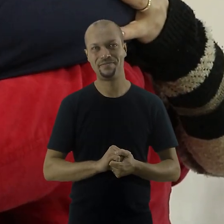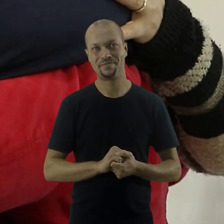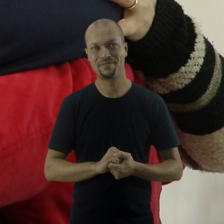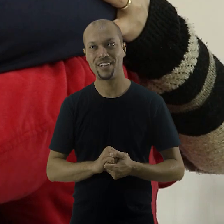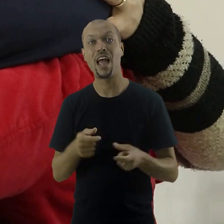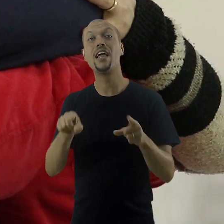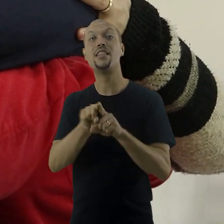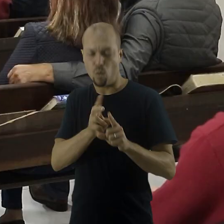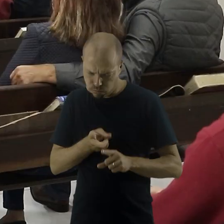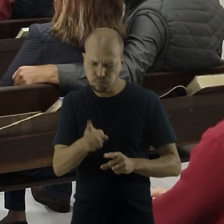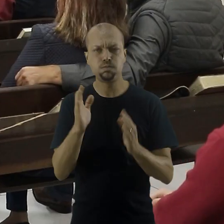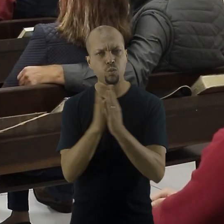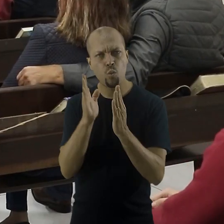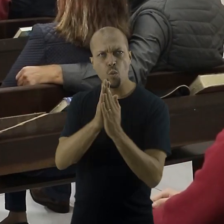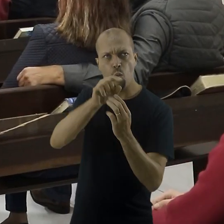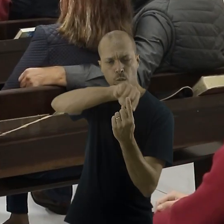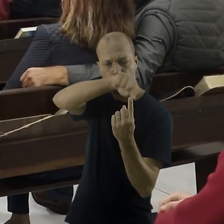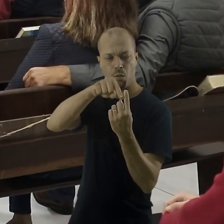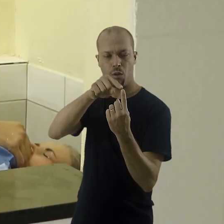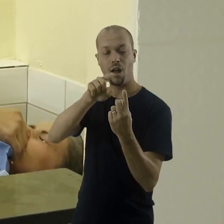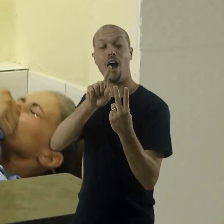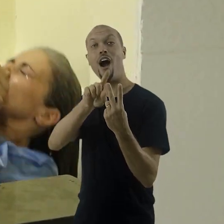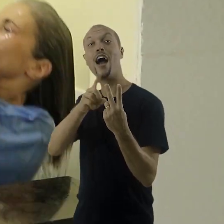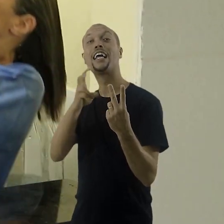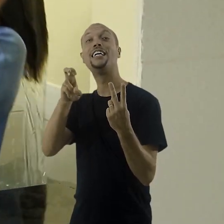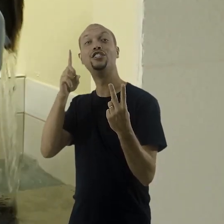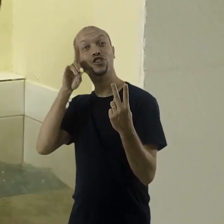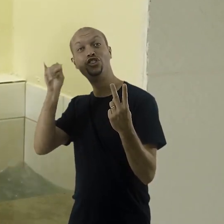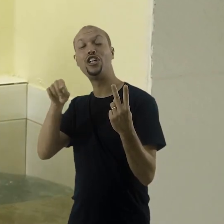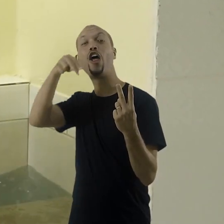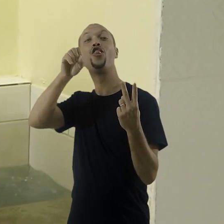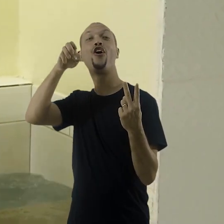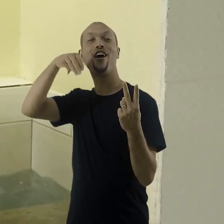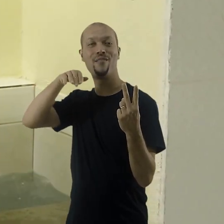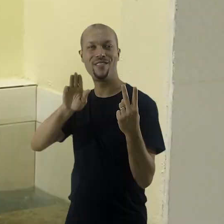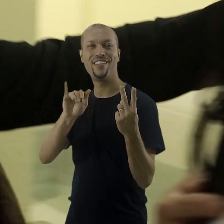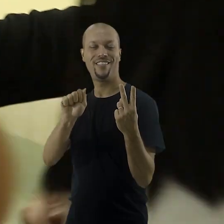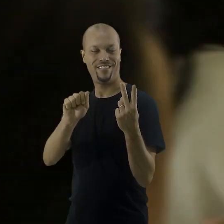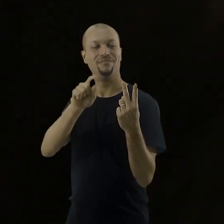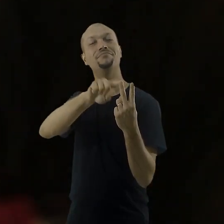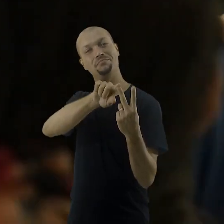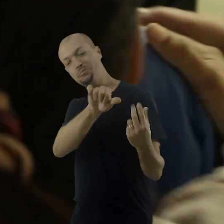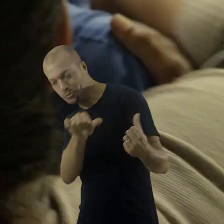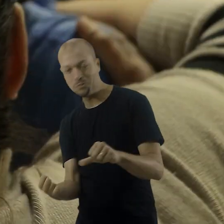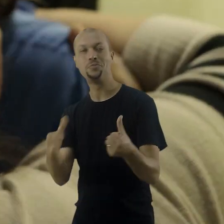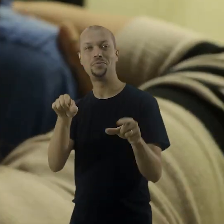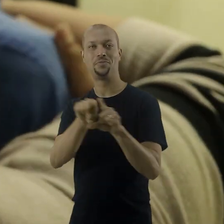e seguiram orando, porque 15 dias depois foi a vez de Noêmia descer as águas batismais.